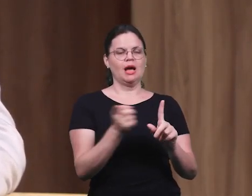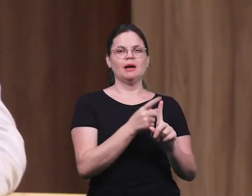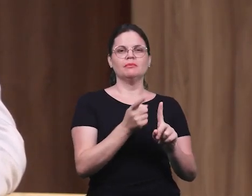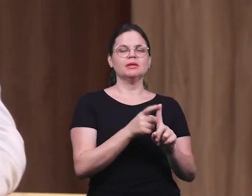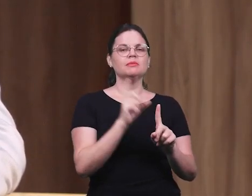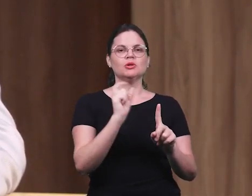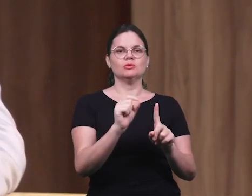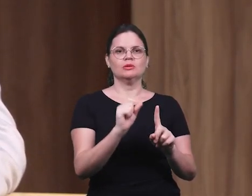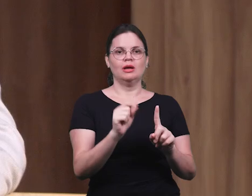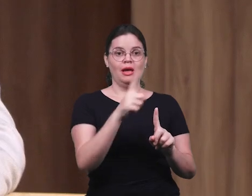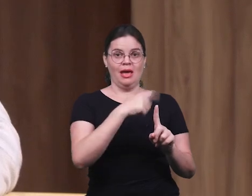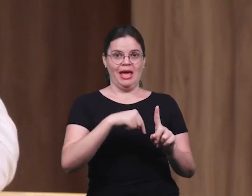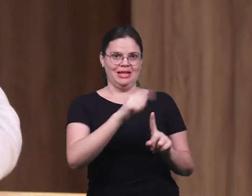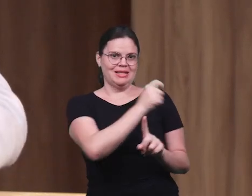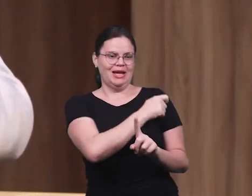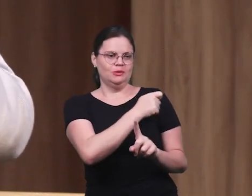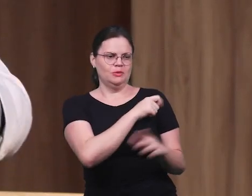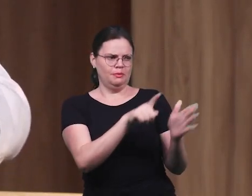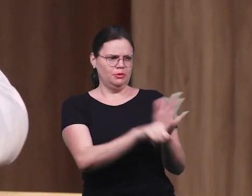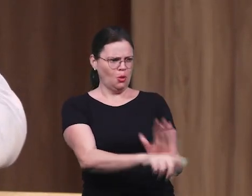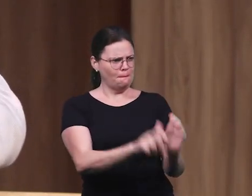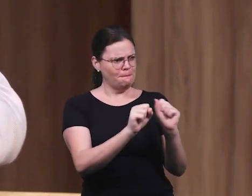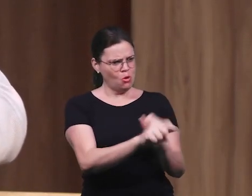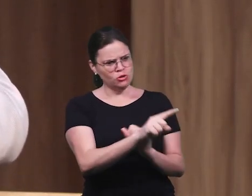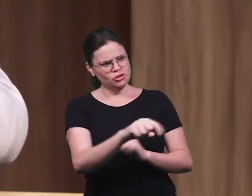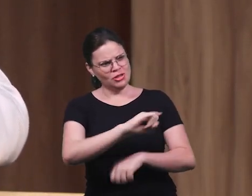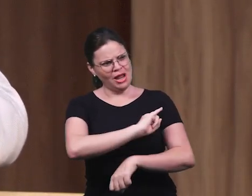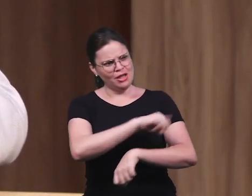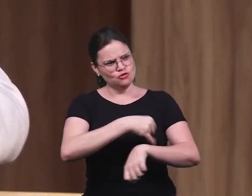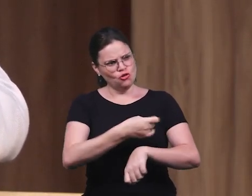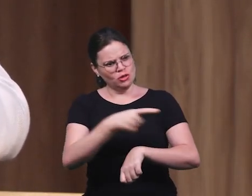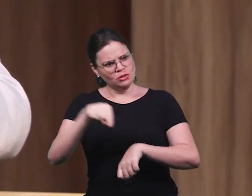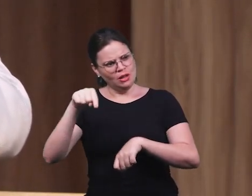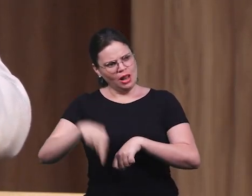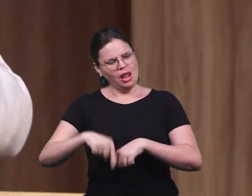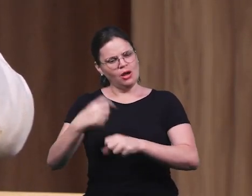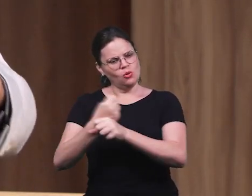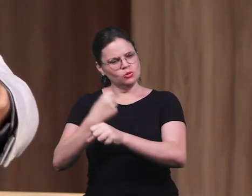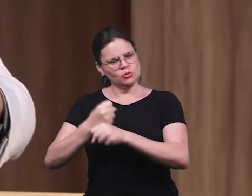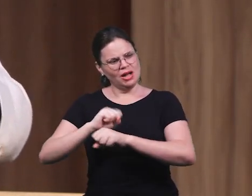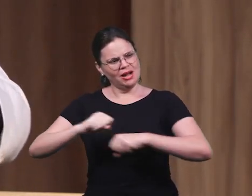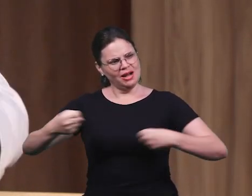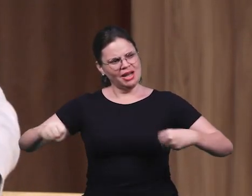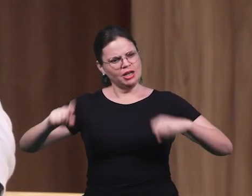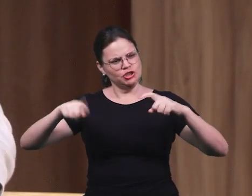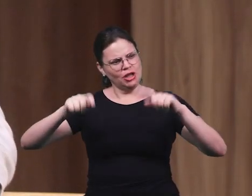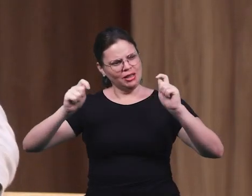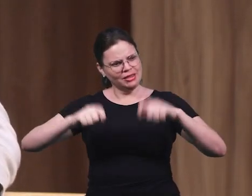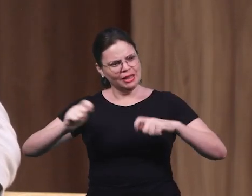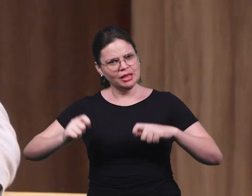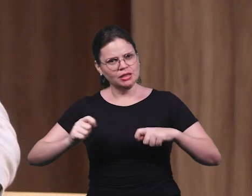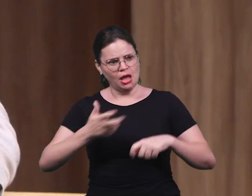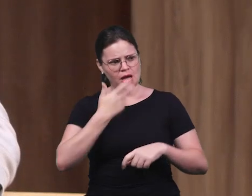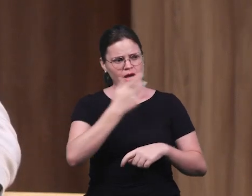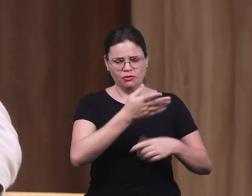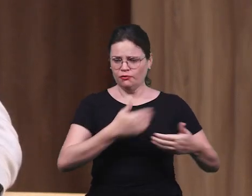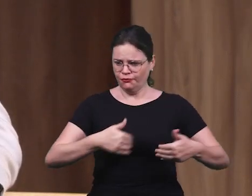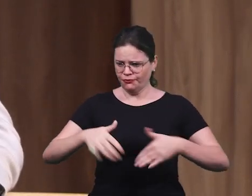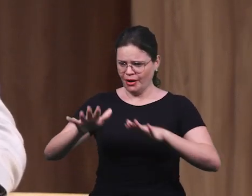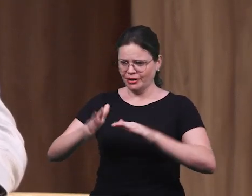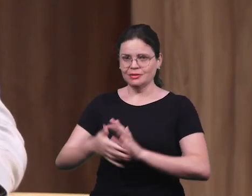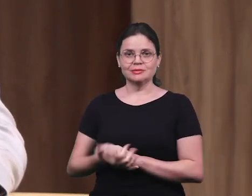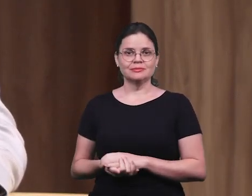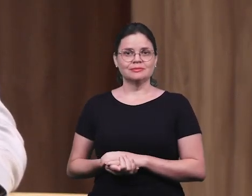primeira, quando eles perguntaram, podemos ir para o Jordão, para um lugar mais amplo, maior? Ele falou assim, ide.